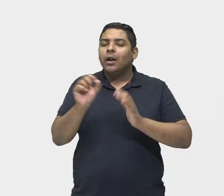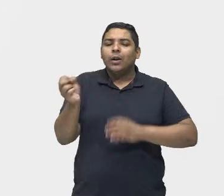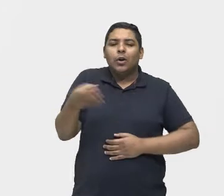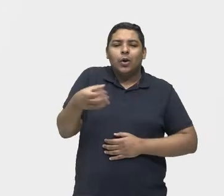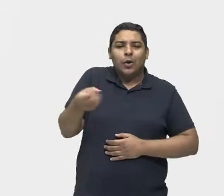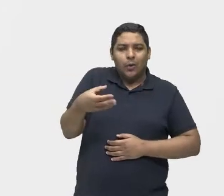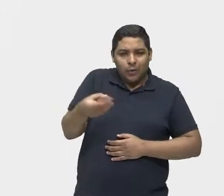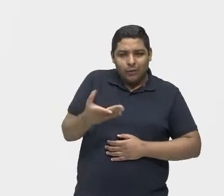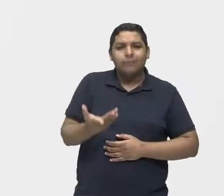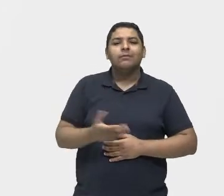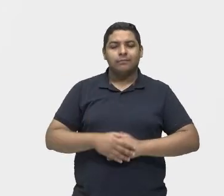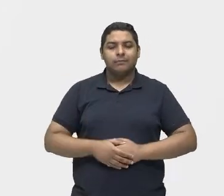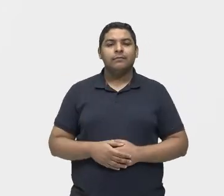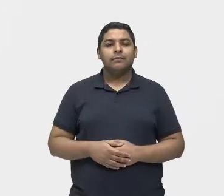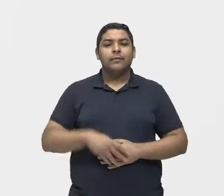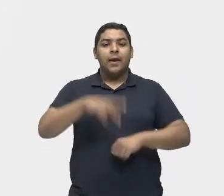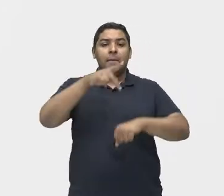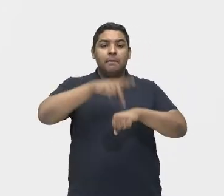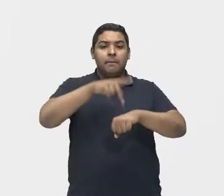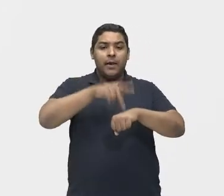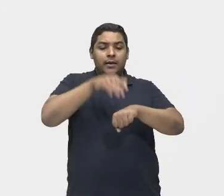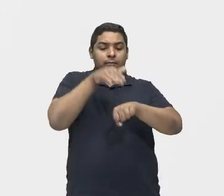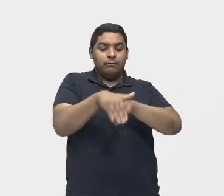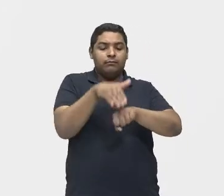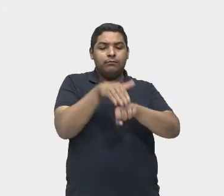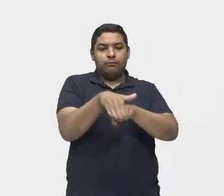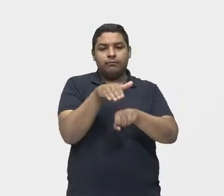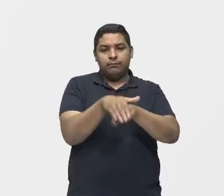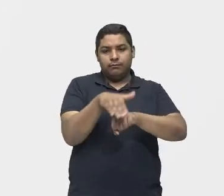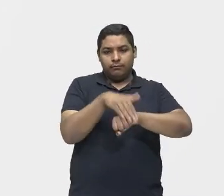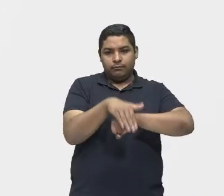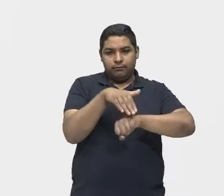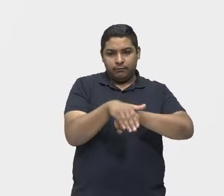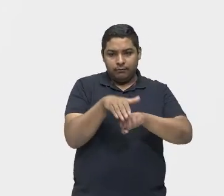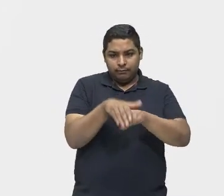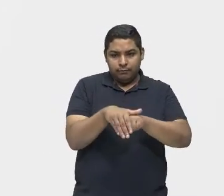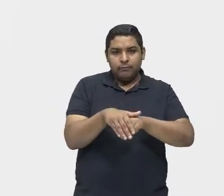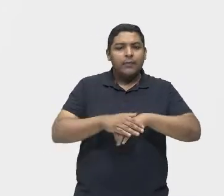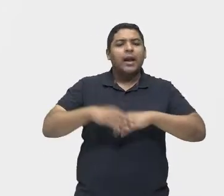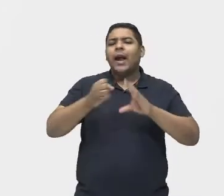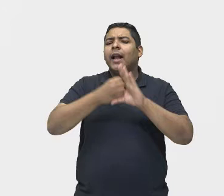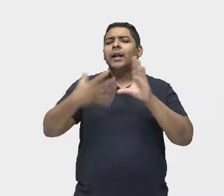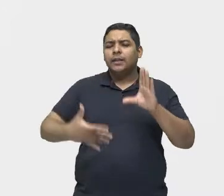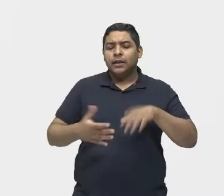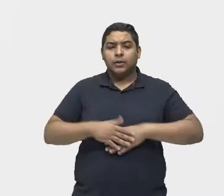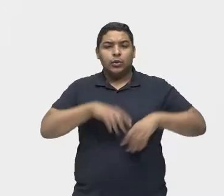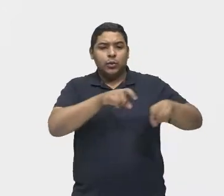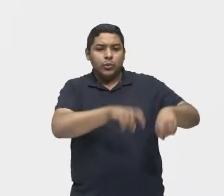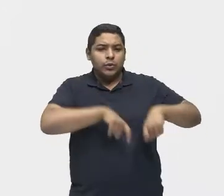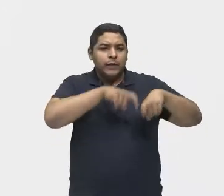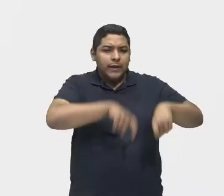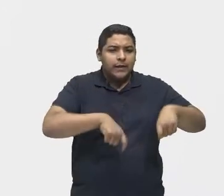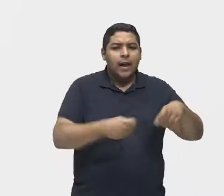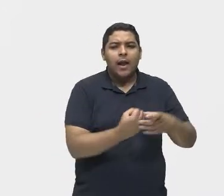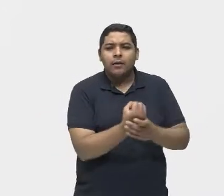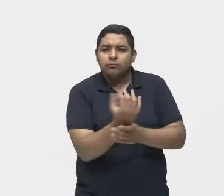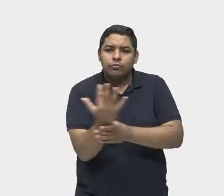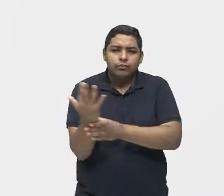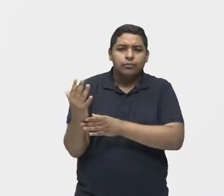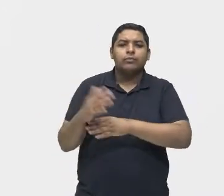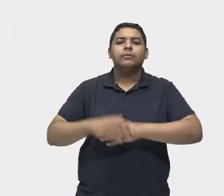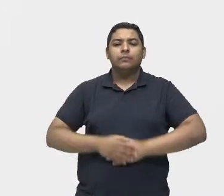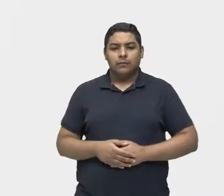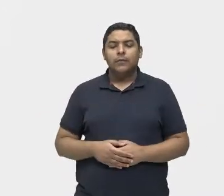quê? Ou pedra polida, como era conhecido também. As características: cultivo da terra, manutenção de